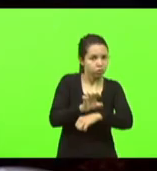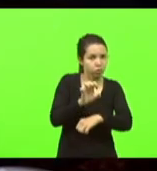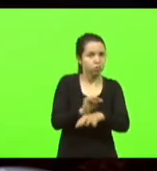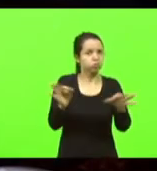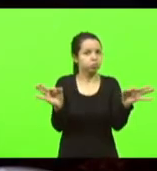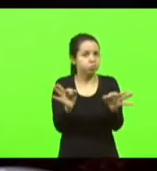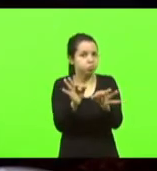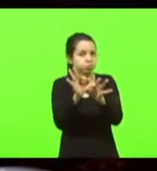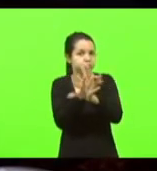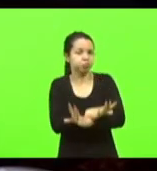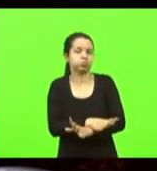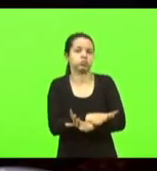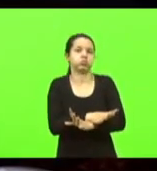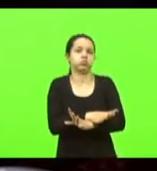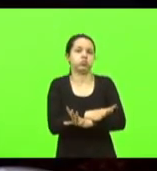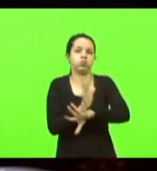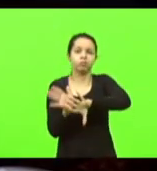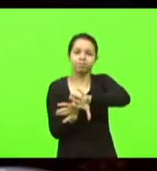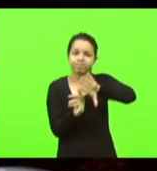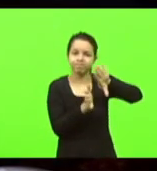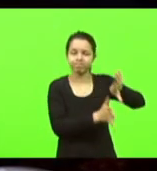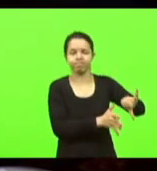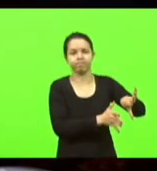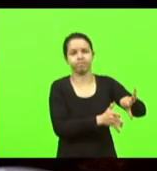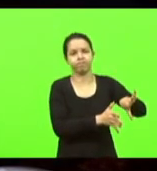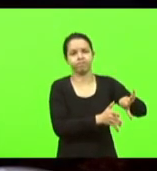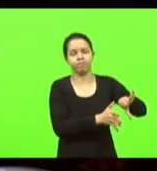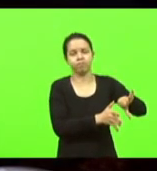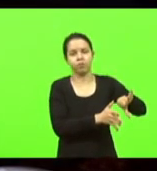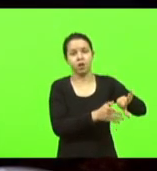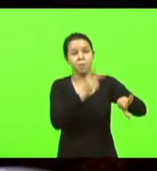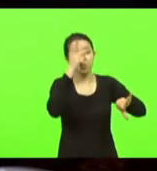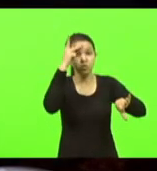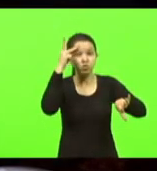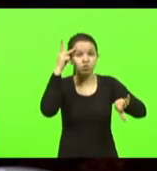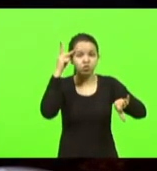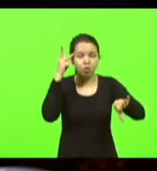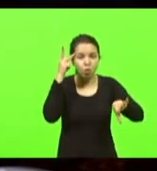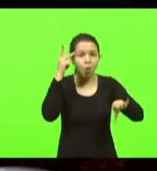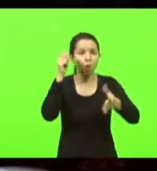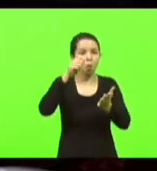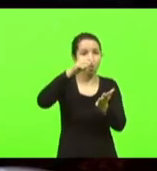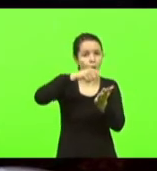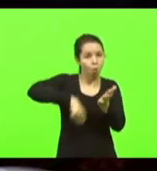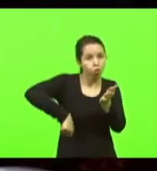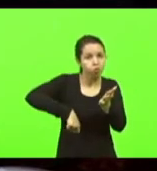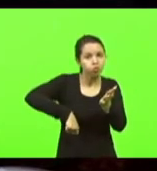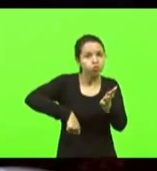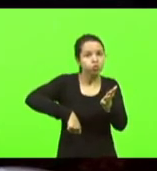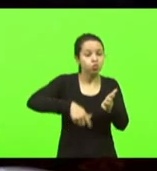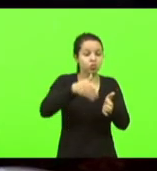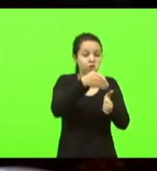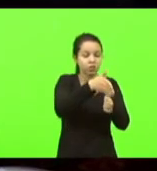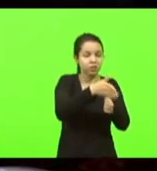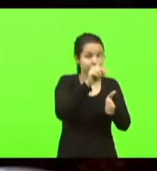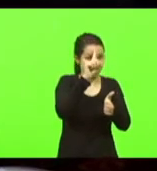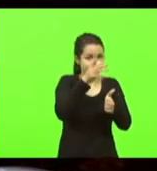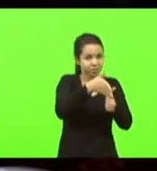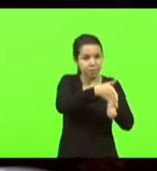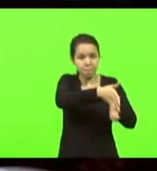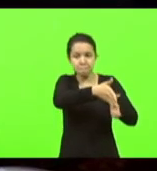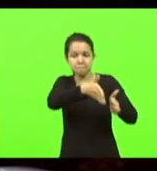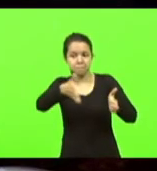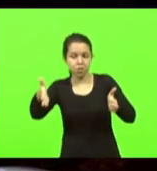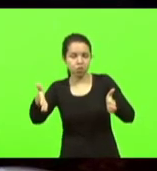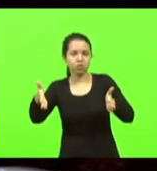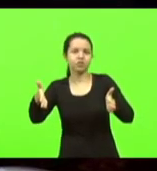com esse capítulo e as pessoas que fizeram o concurso após essa data e